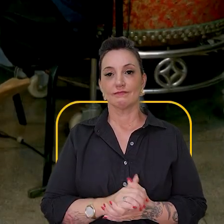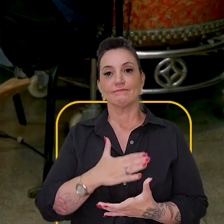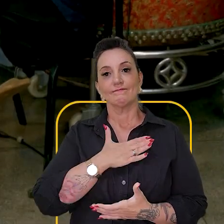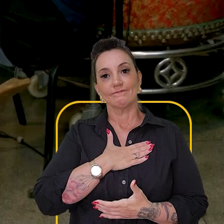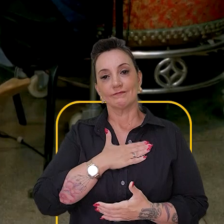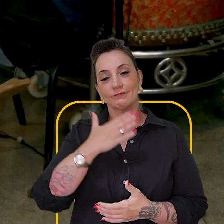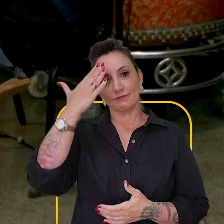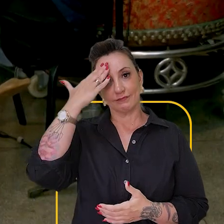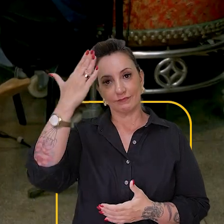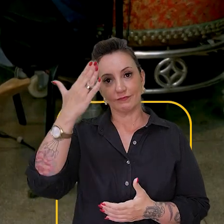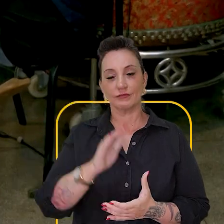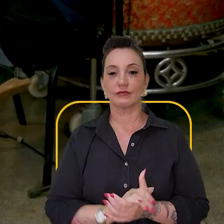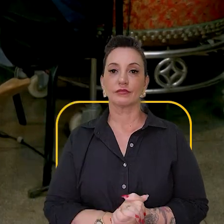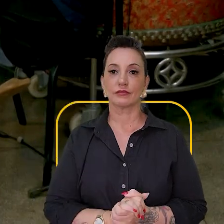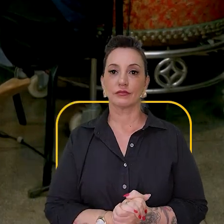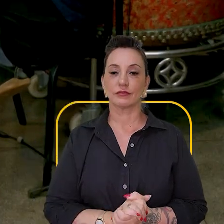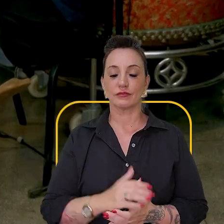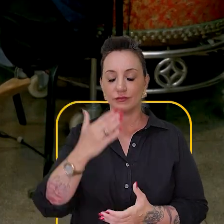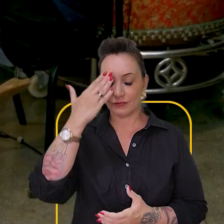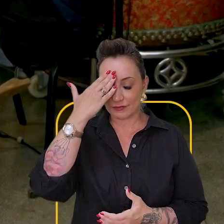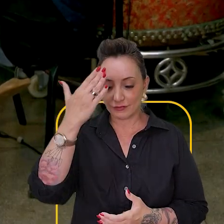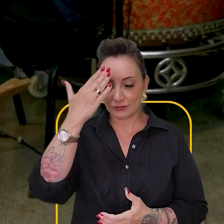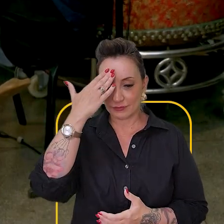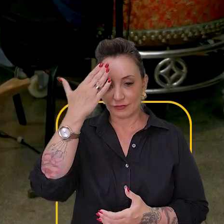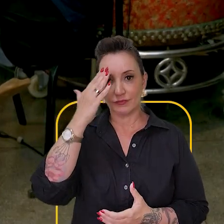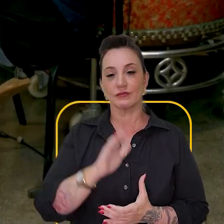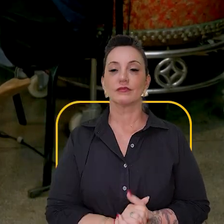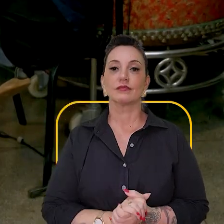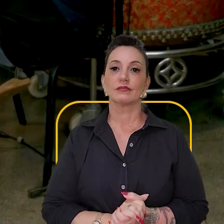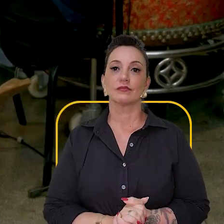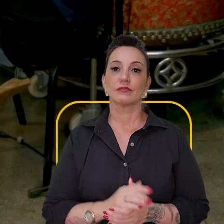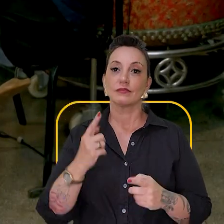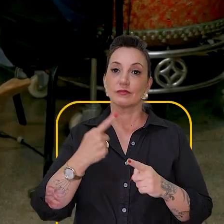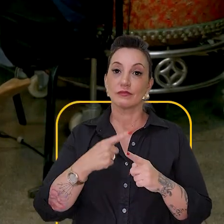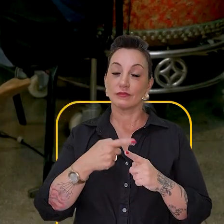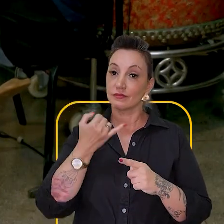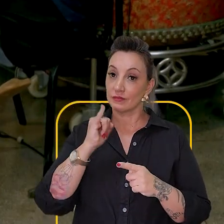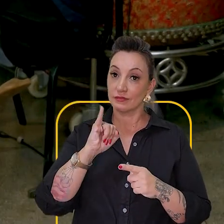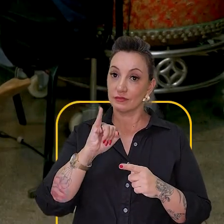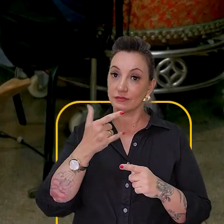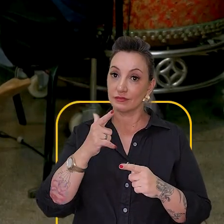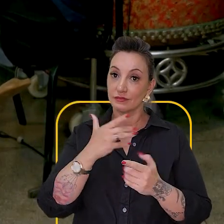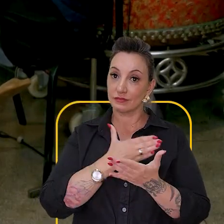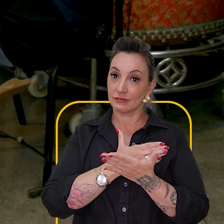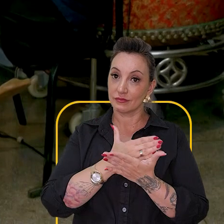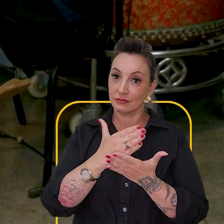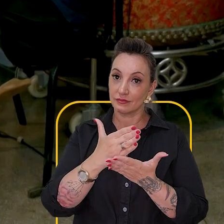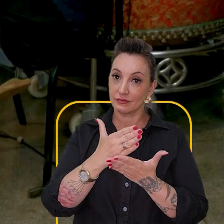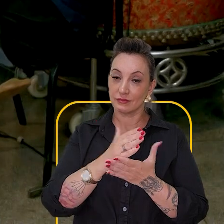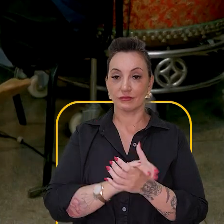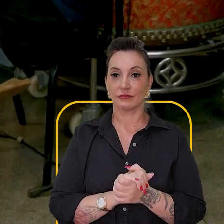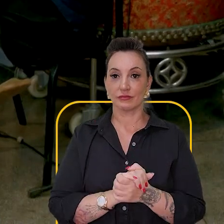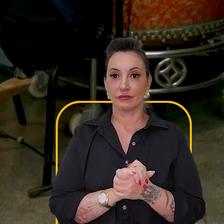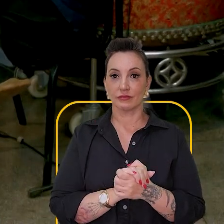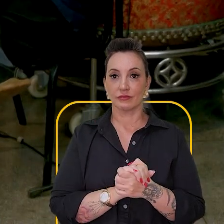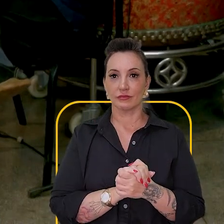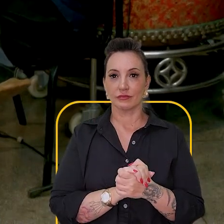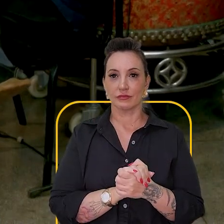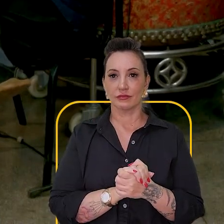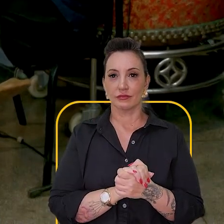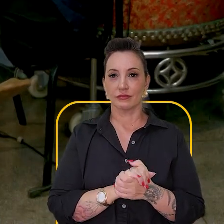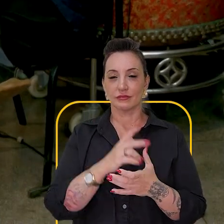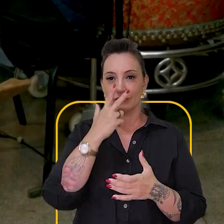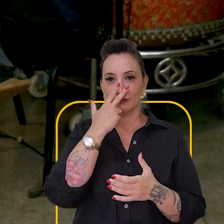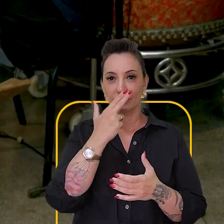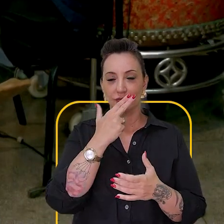coração eu diria muito obrigada muito muito obrigado mesmo porque se eu não tivesse começado com ele